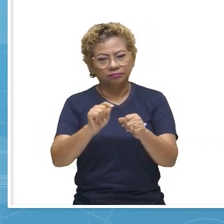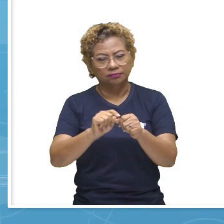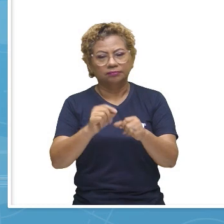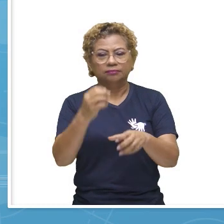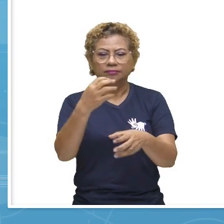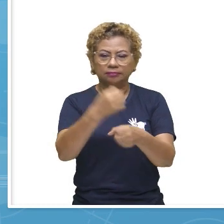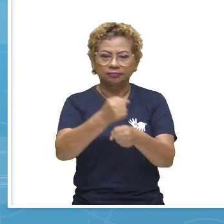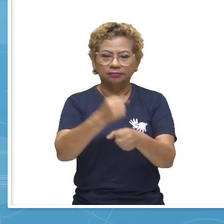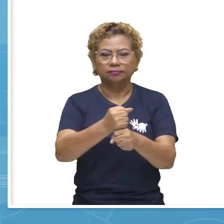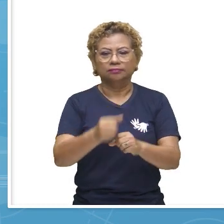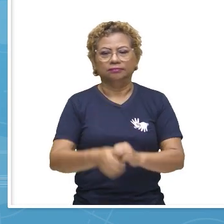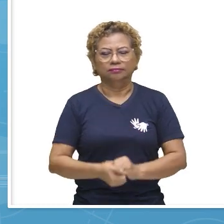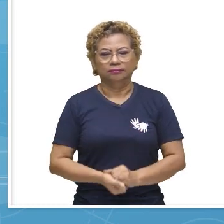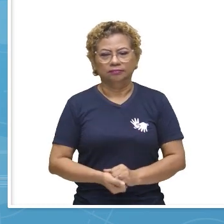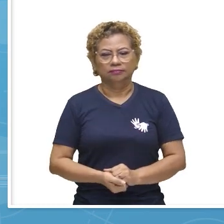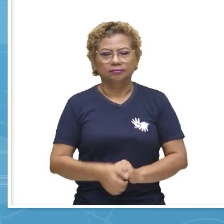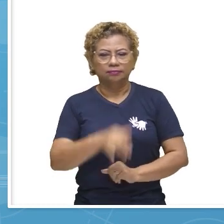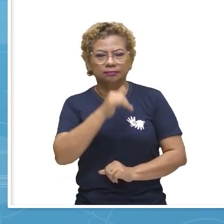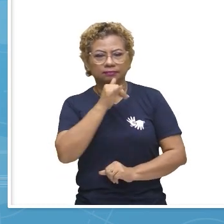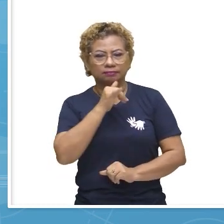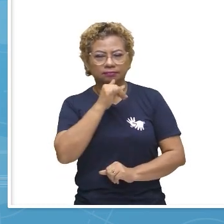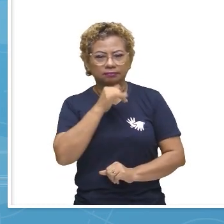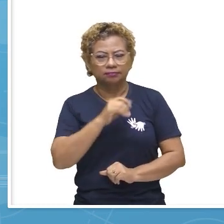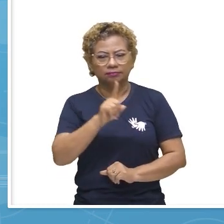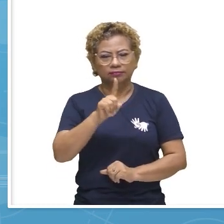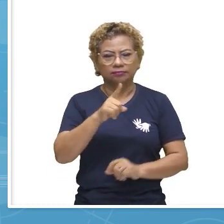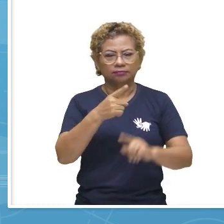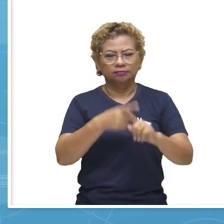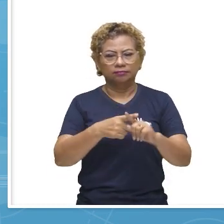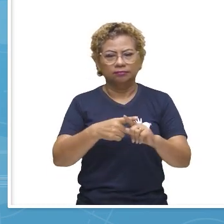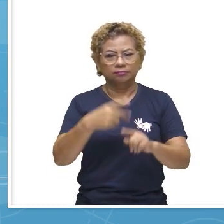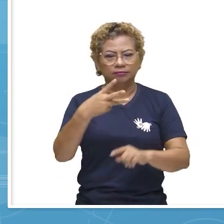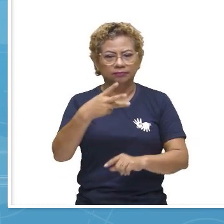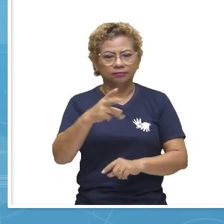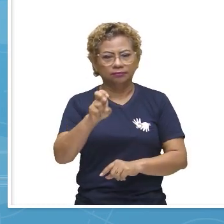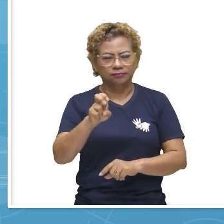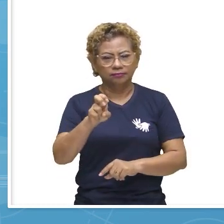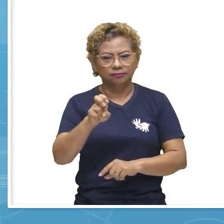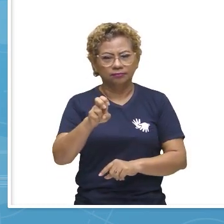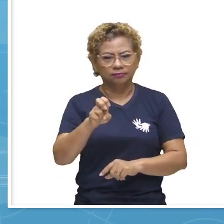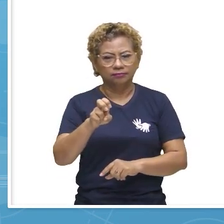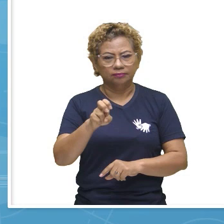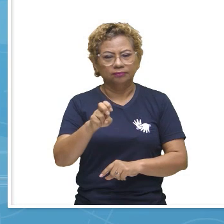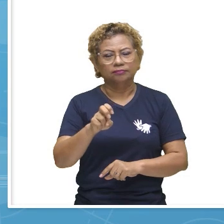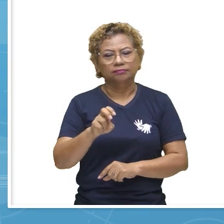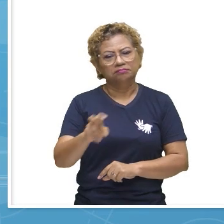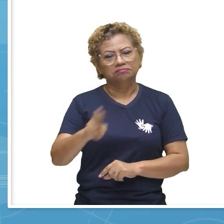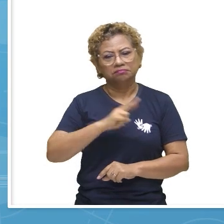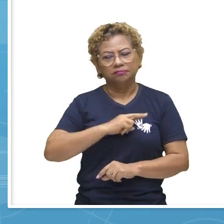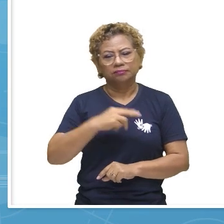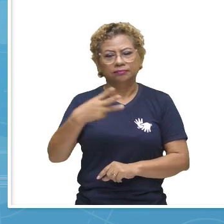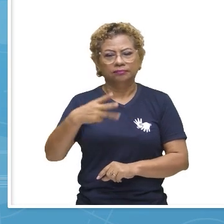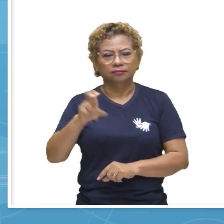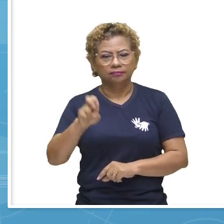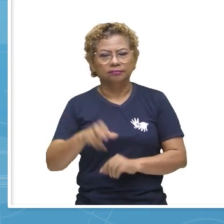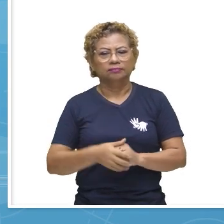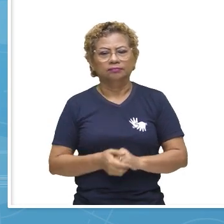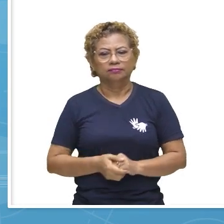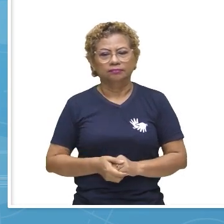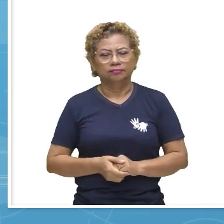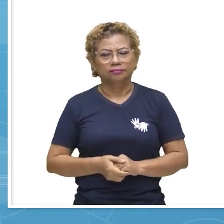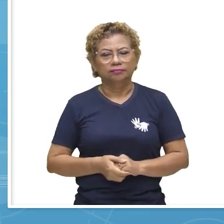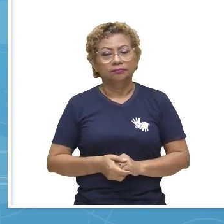soma. 1 mais 35 dá 36, não dá 12, né? E 5 mais 7